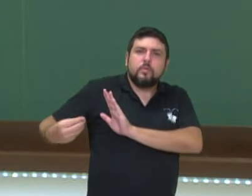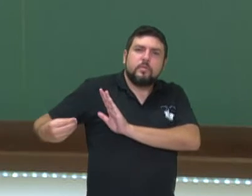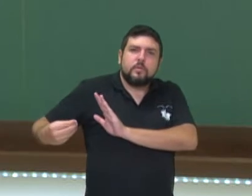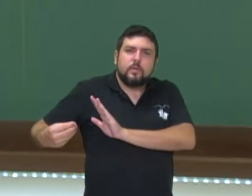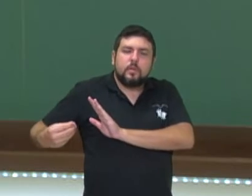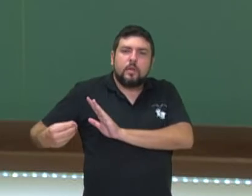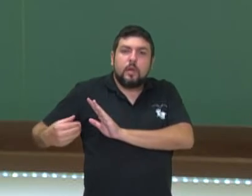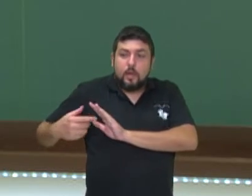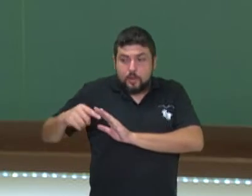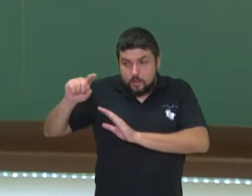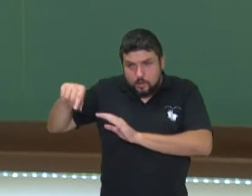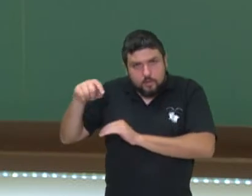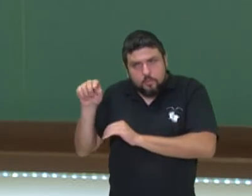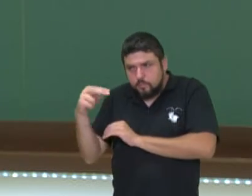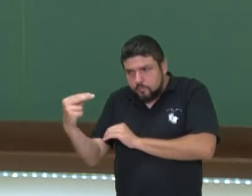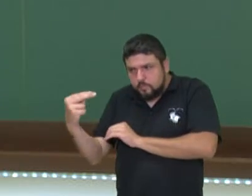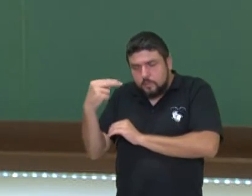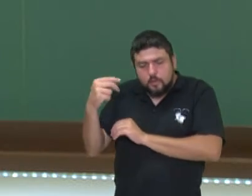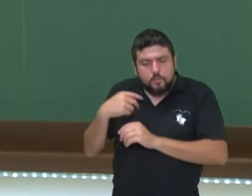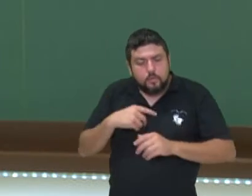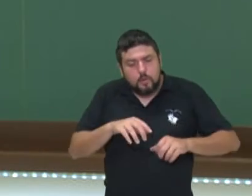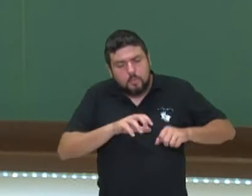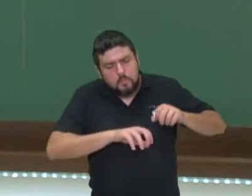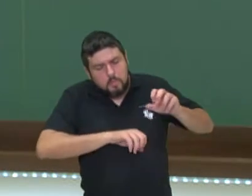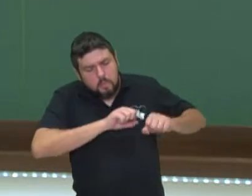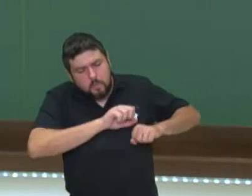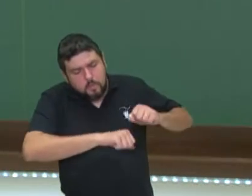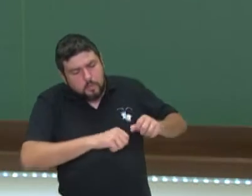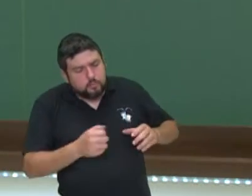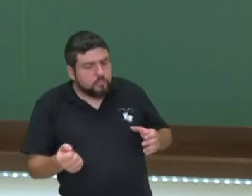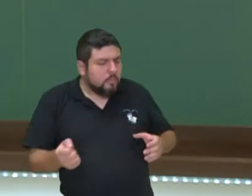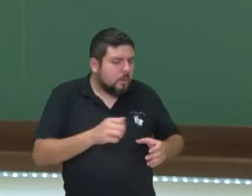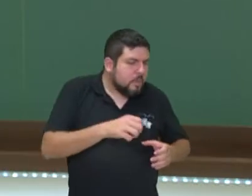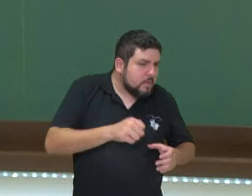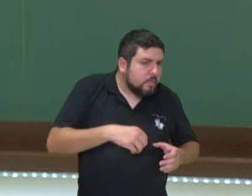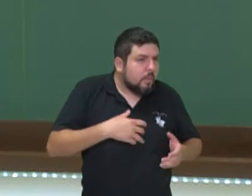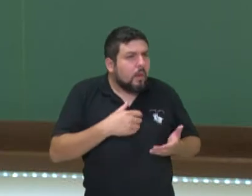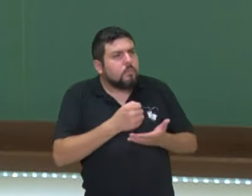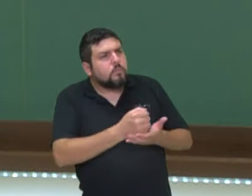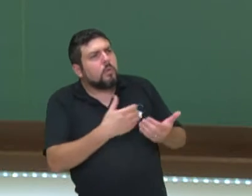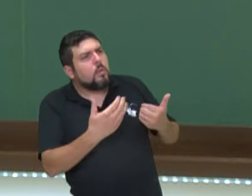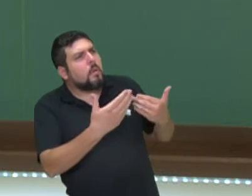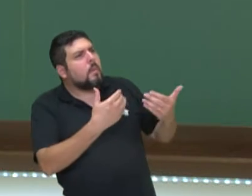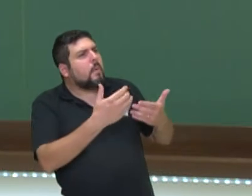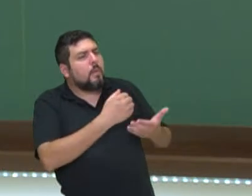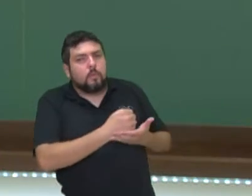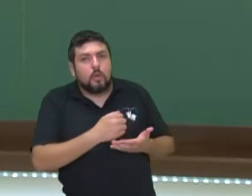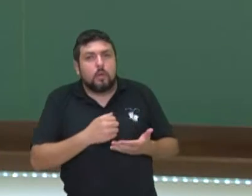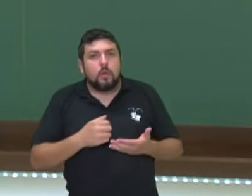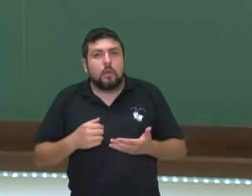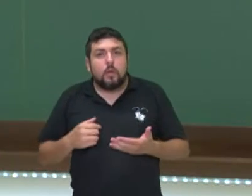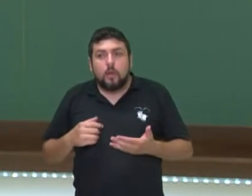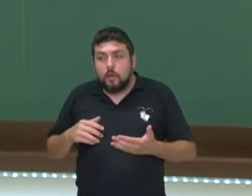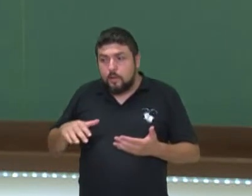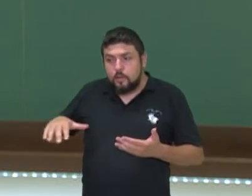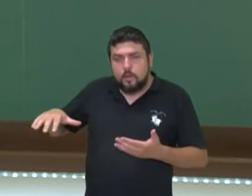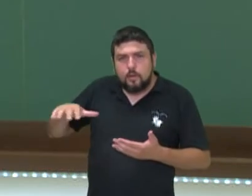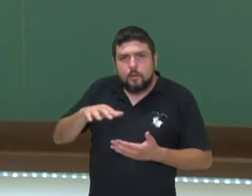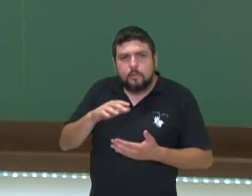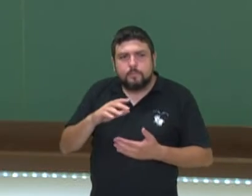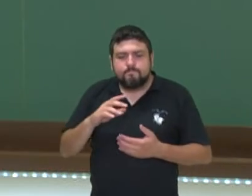meus colegas vendo que eu recolho meu lixo, que eu colaboro ali com a limpeza da escola, eles vão se